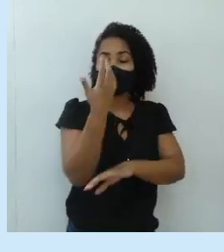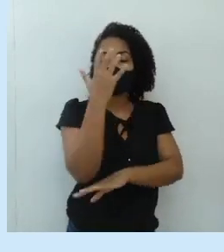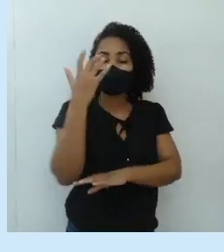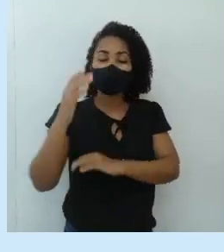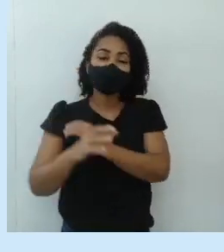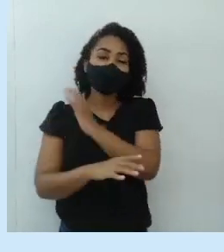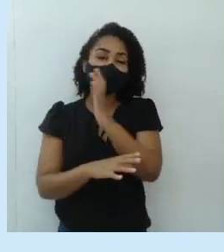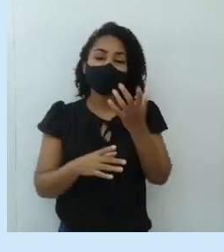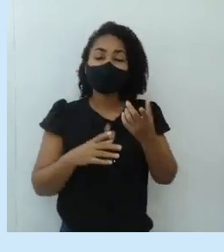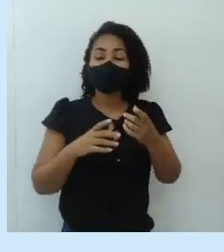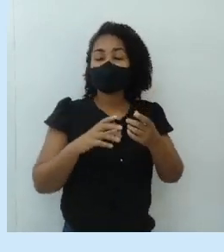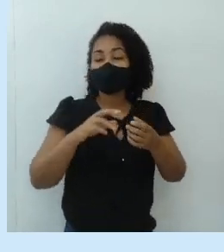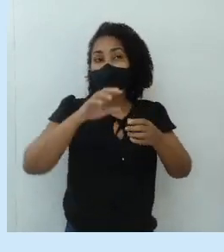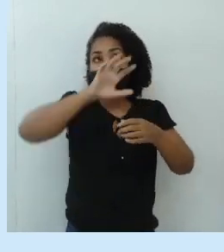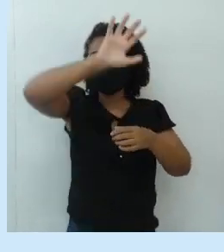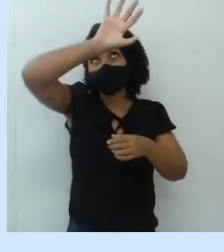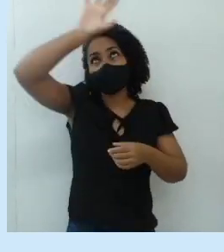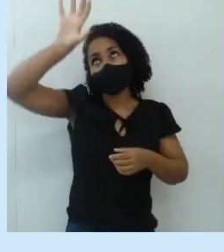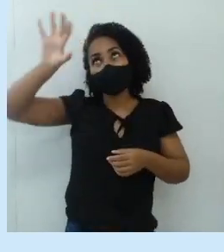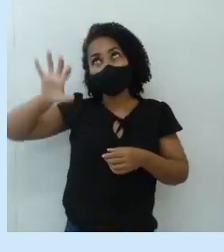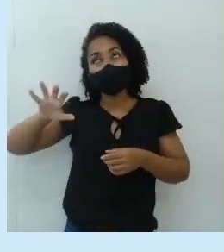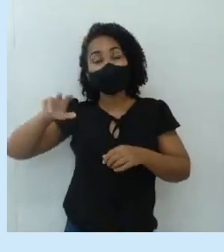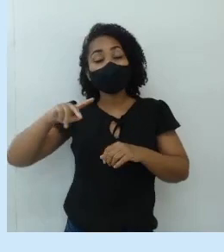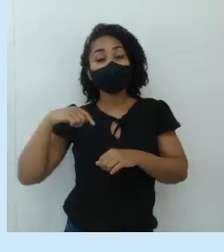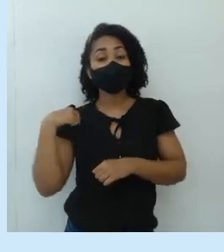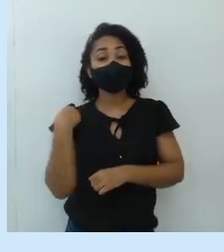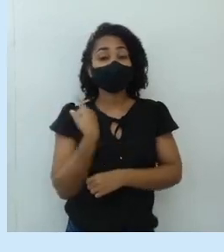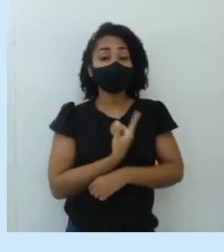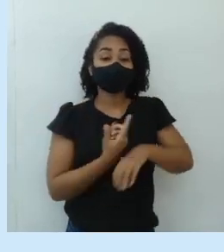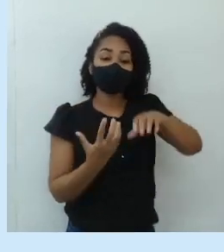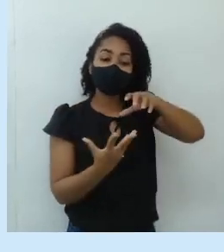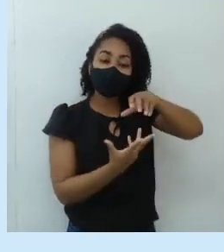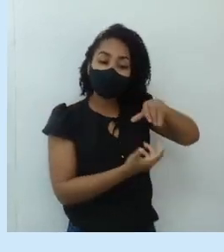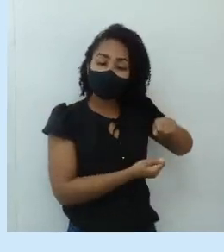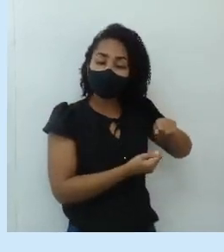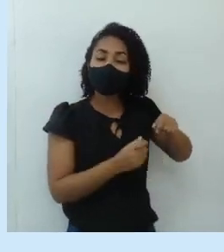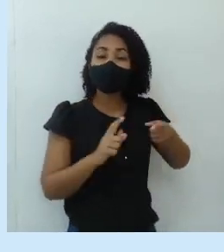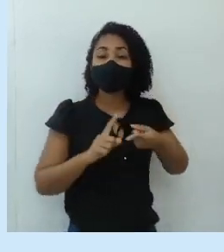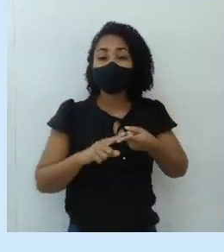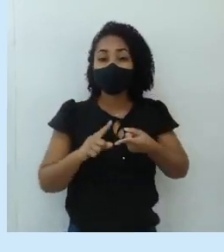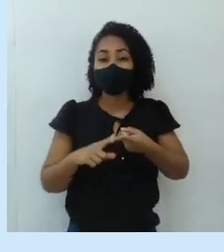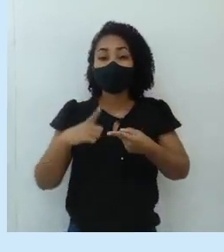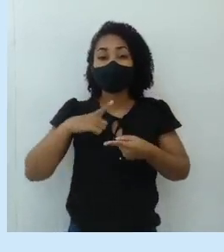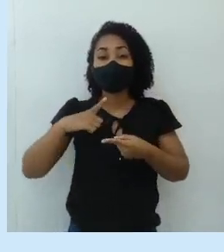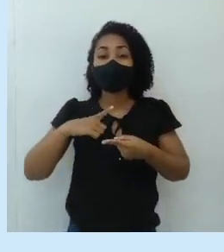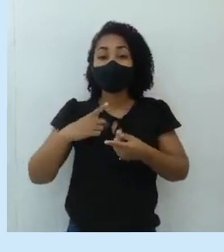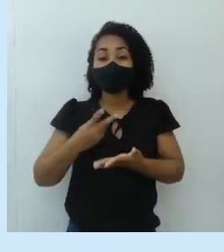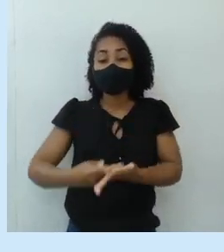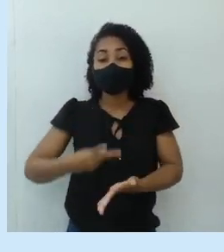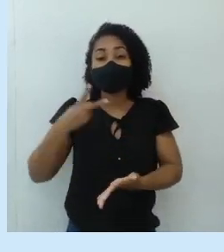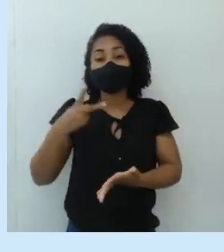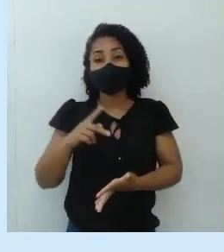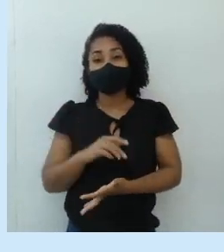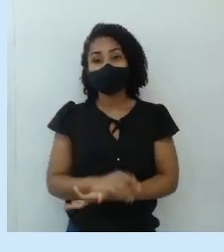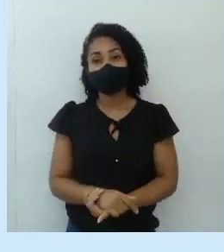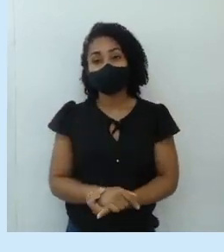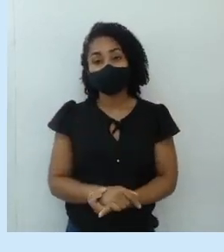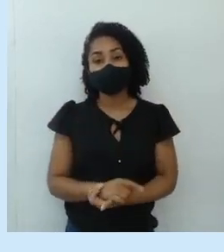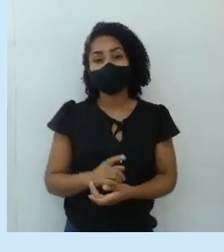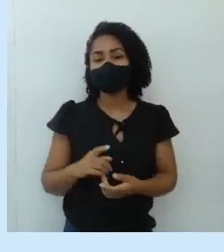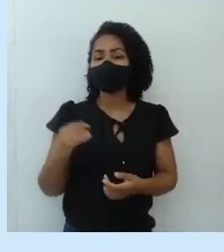mais distintos lugares do nosso planeta, que foi e é, na realidade, uma